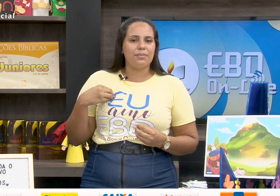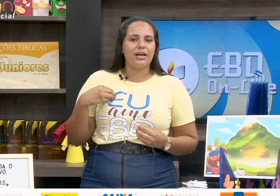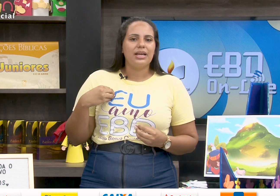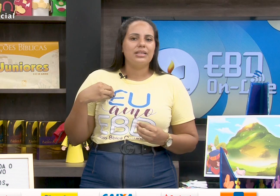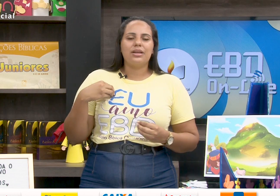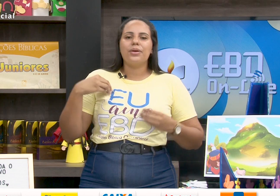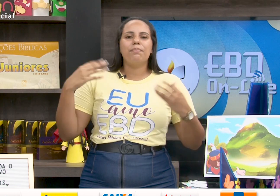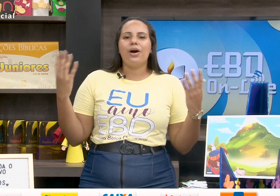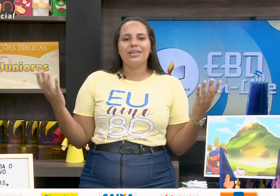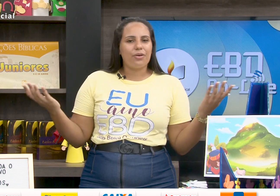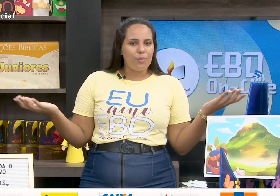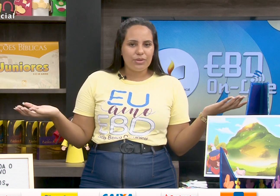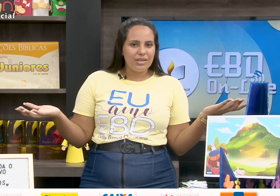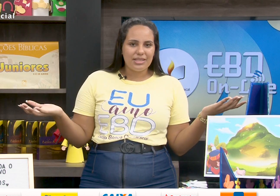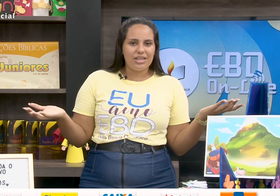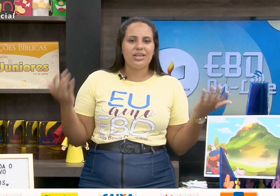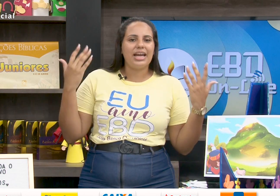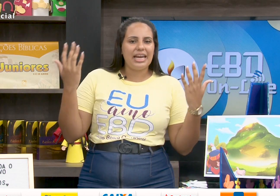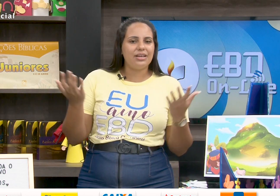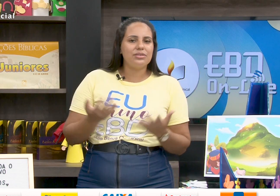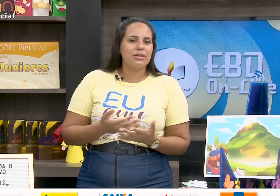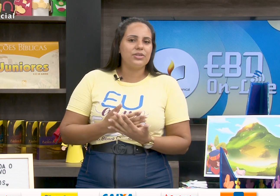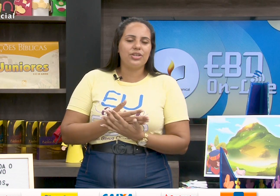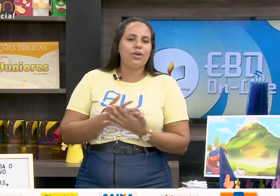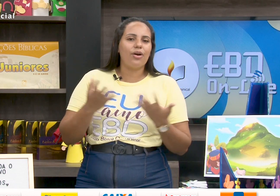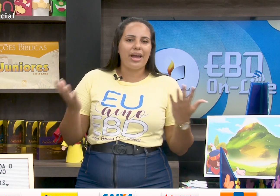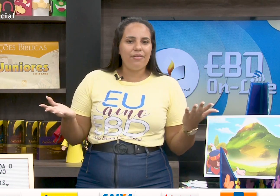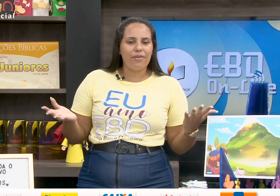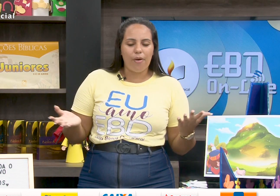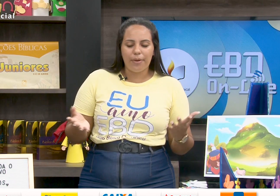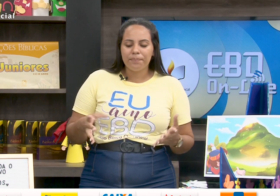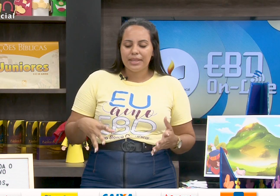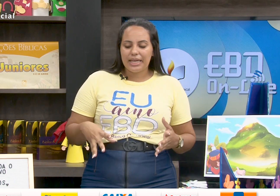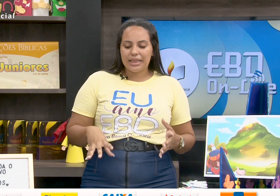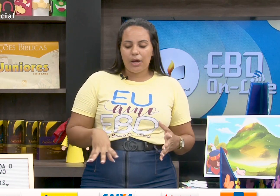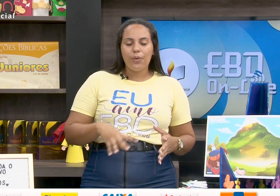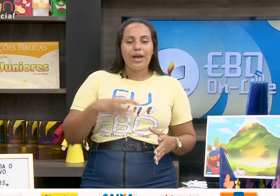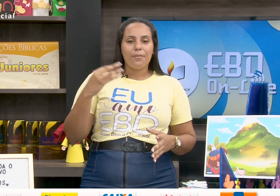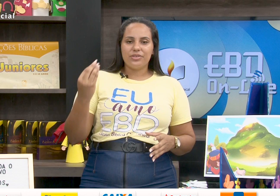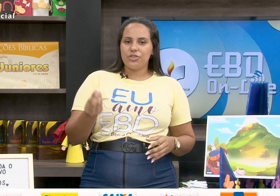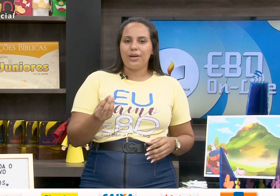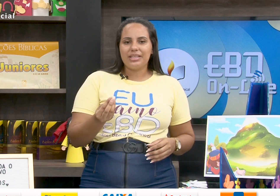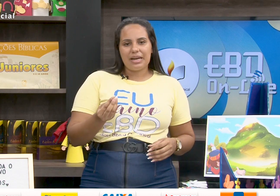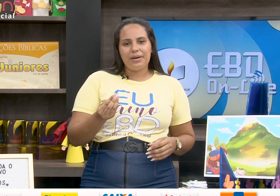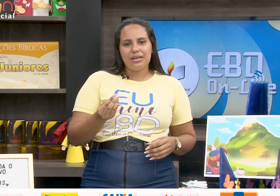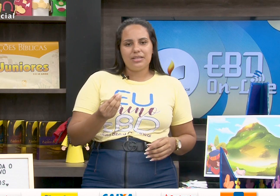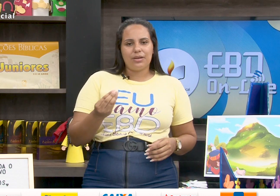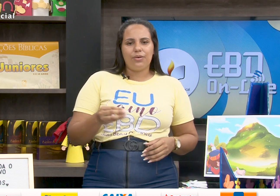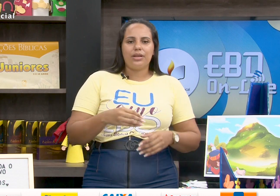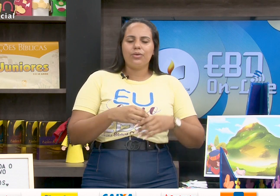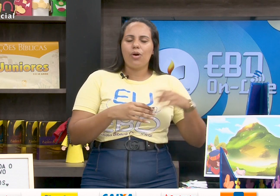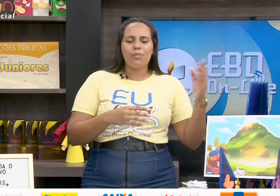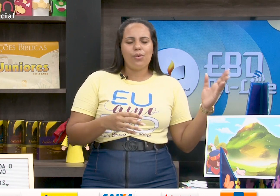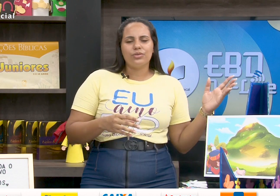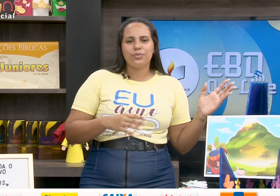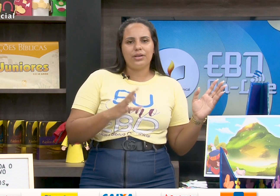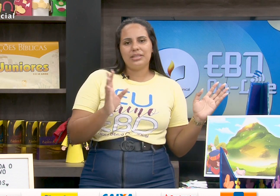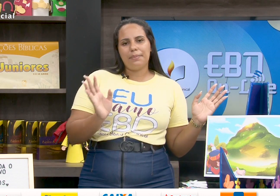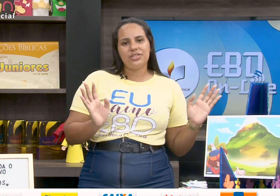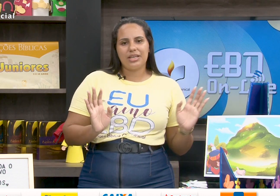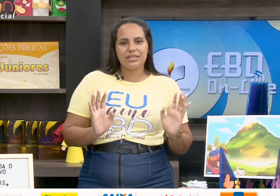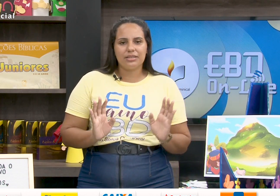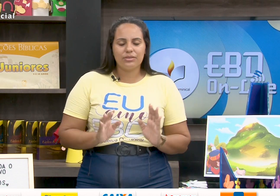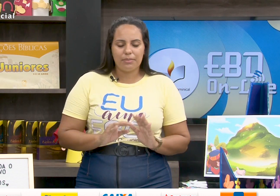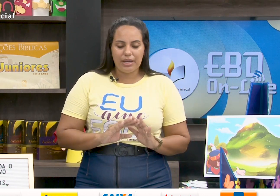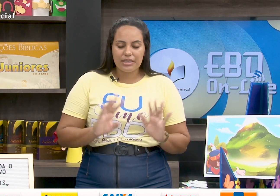nos ama. Não importa como nós seja, ele nos ama de qualquer forma. Então, vocês podem estar trabalhando esse corinho, como outros podem